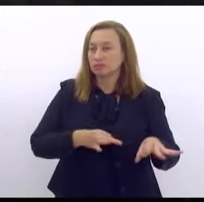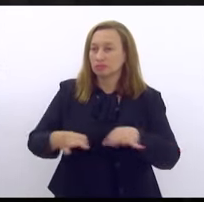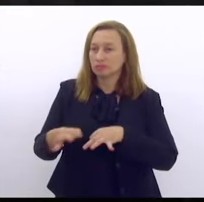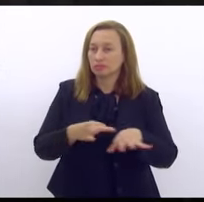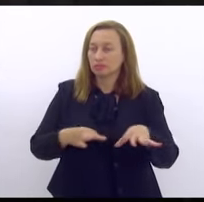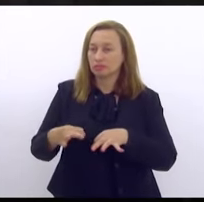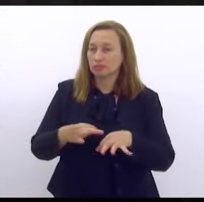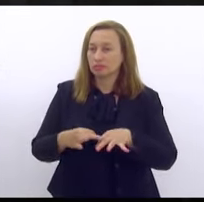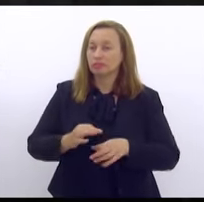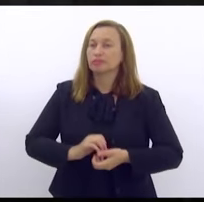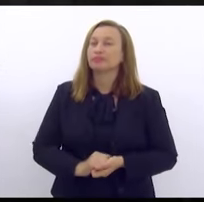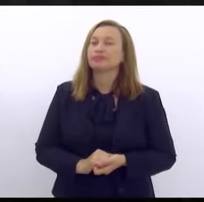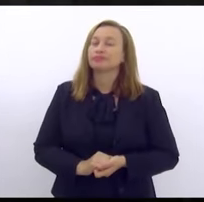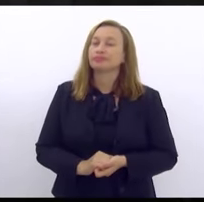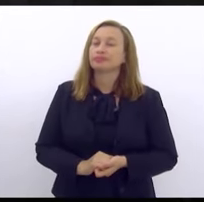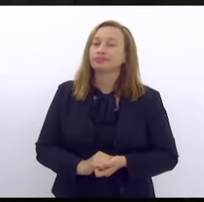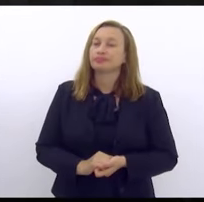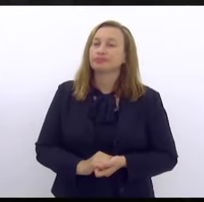providenciou